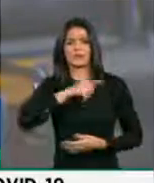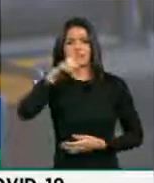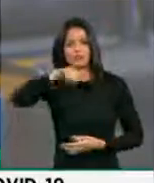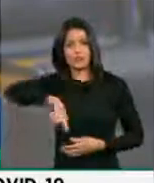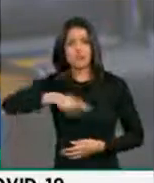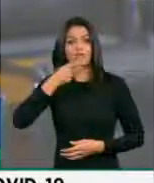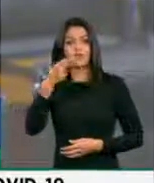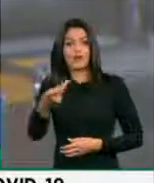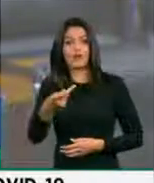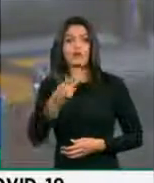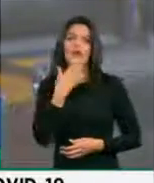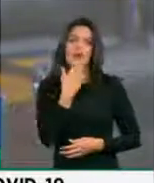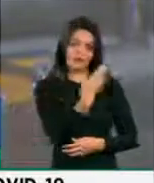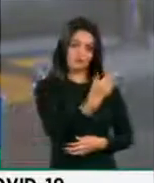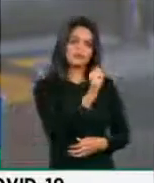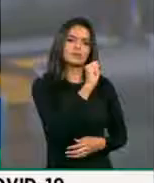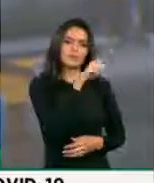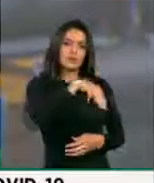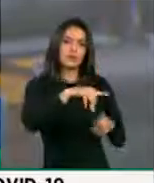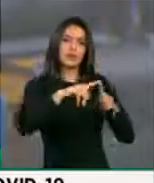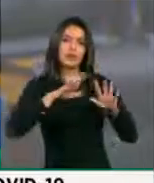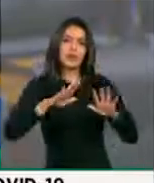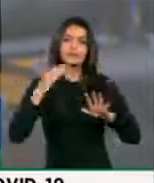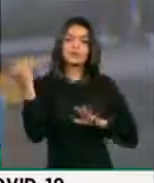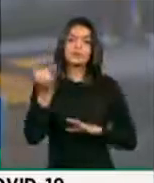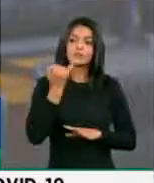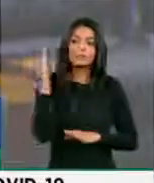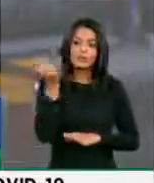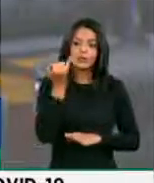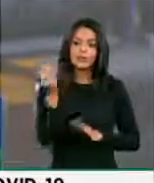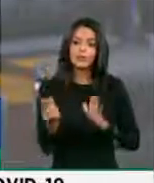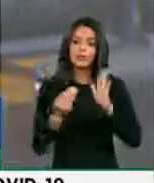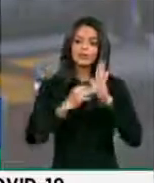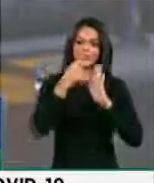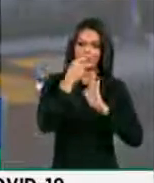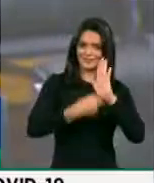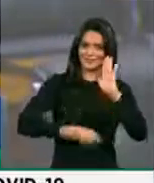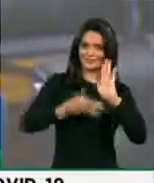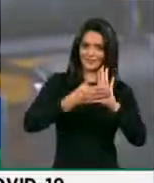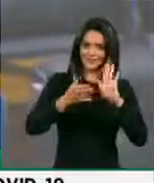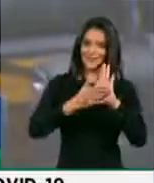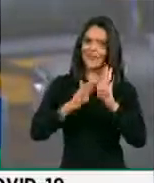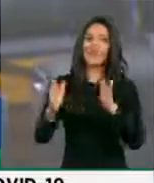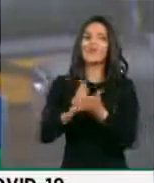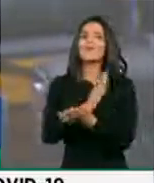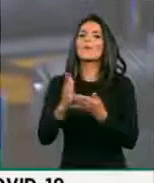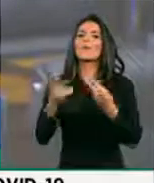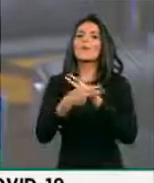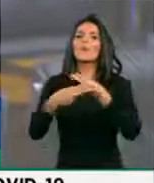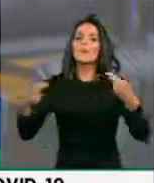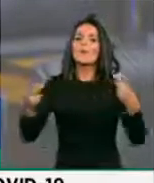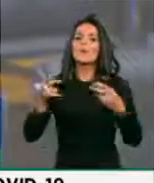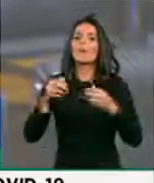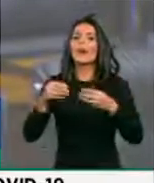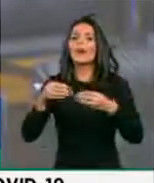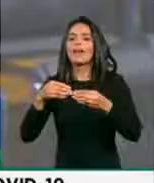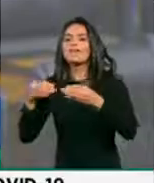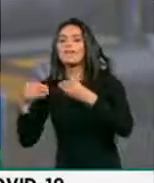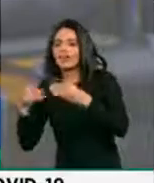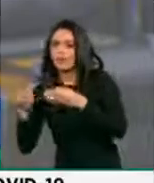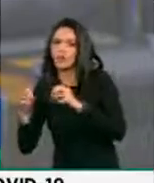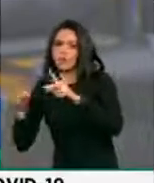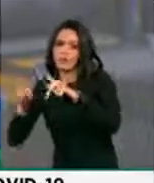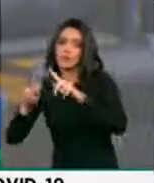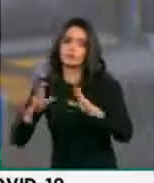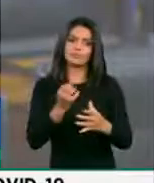achamos também importante inserir nesse projeto alguns instrumentos para dar mais transparência, para dar mais